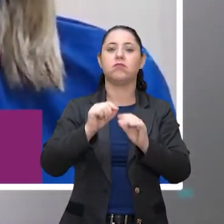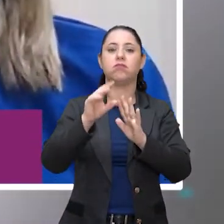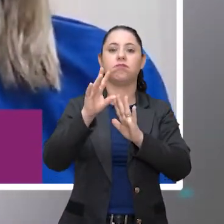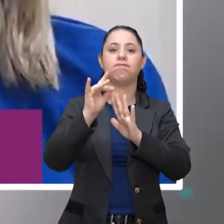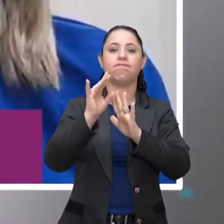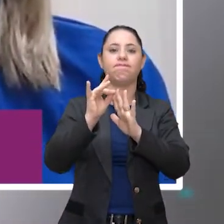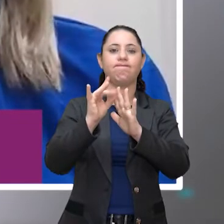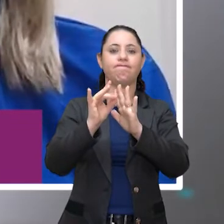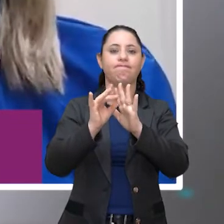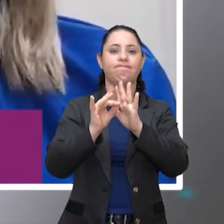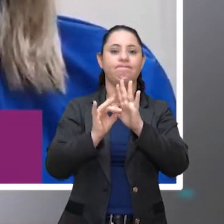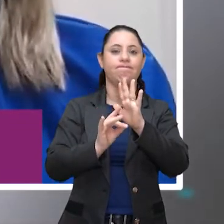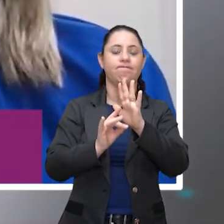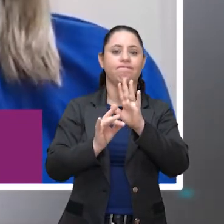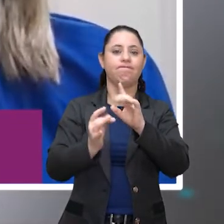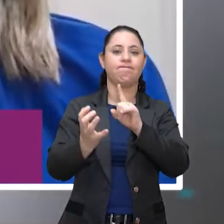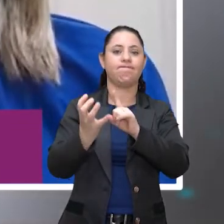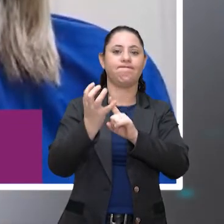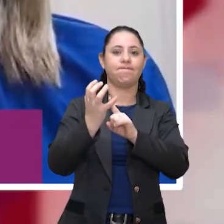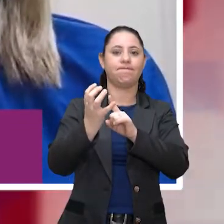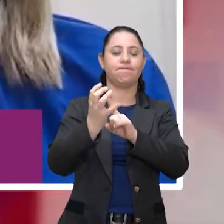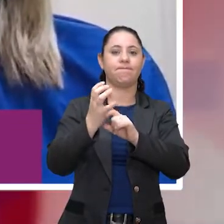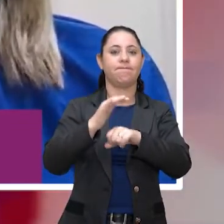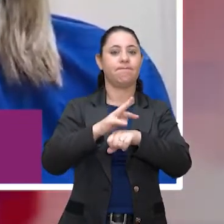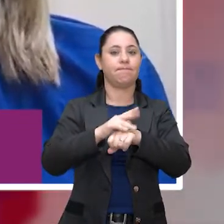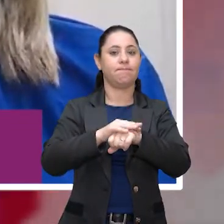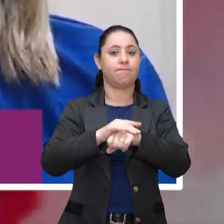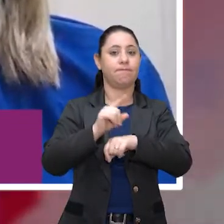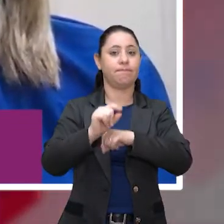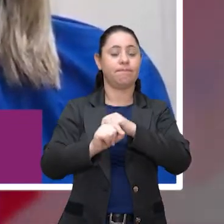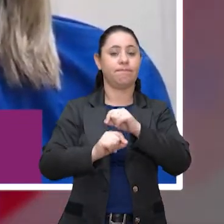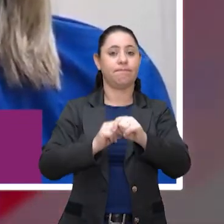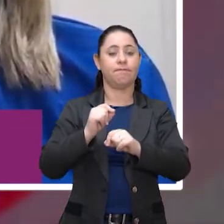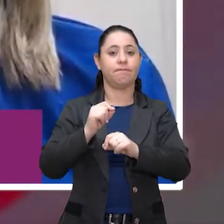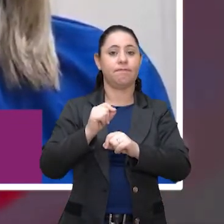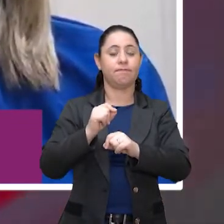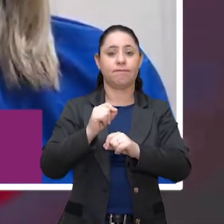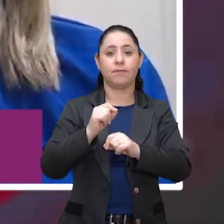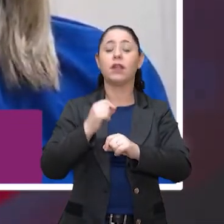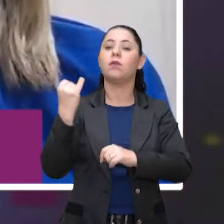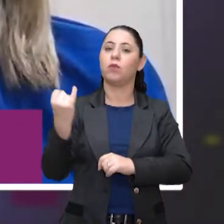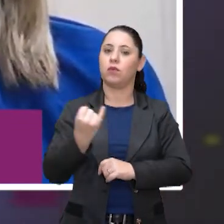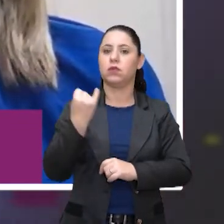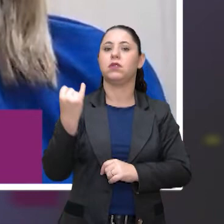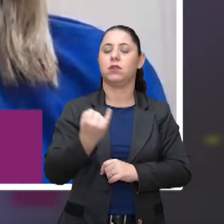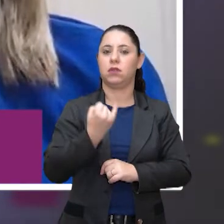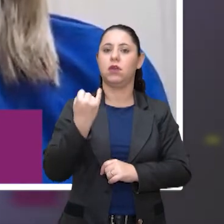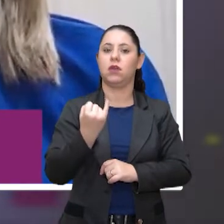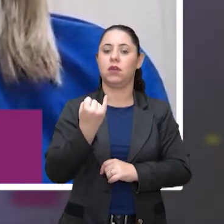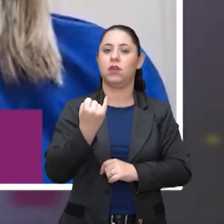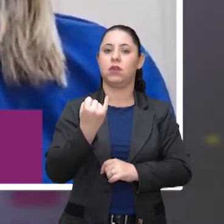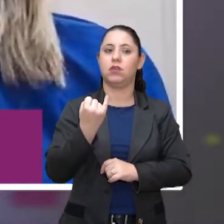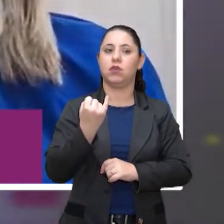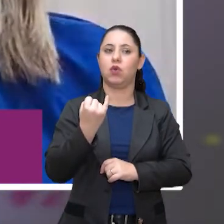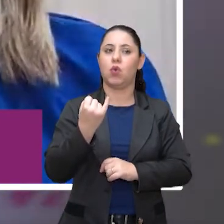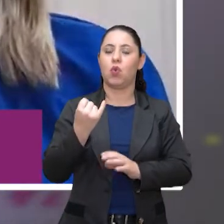que interferem nessa doença que é extremamente importante o círculo